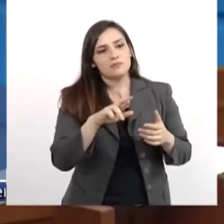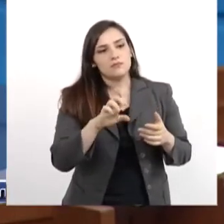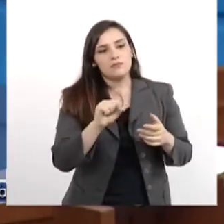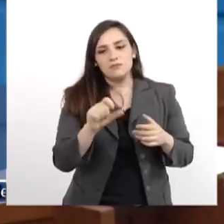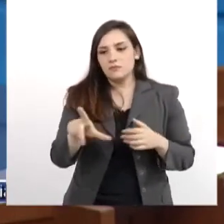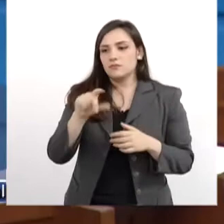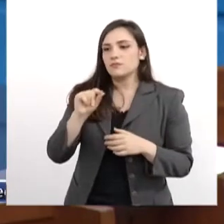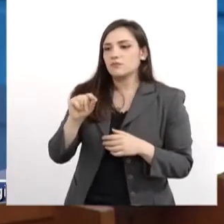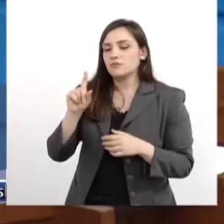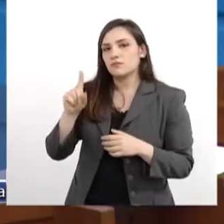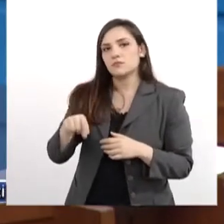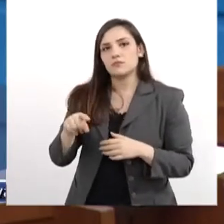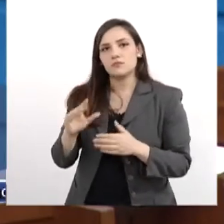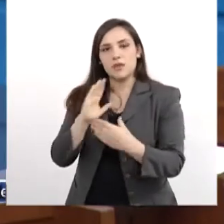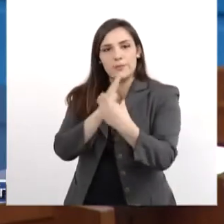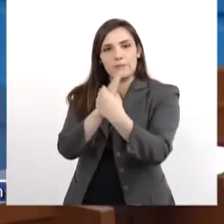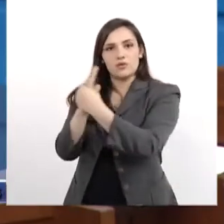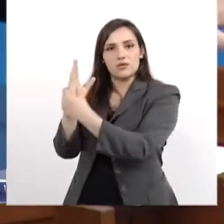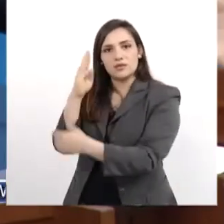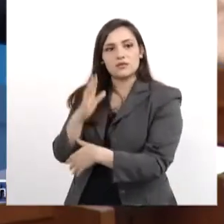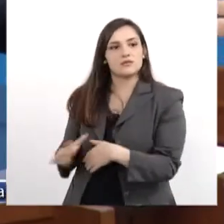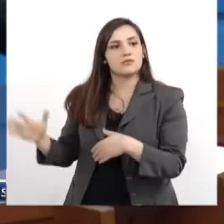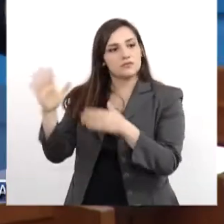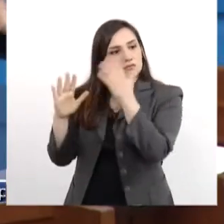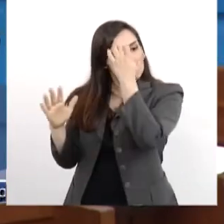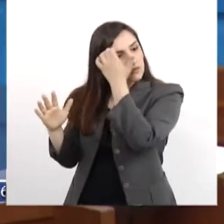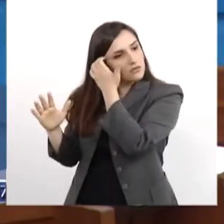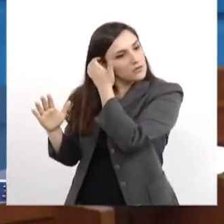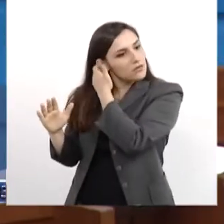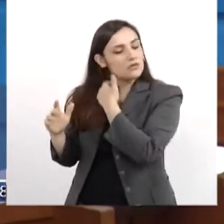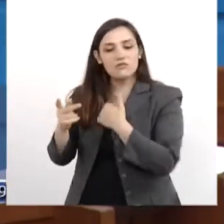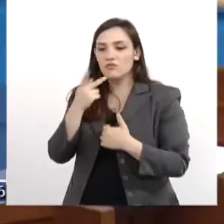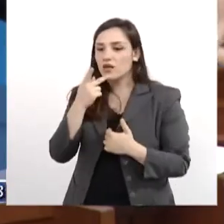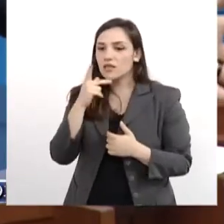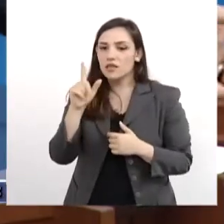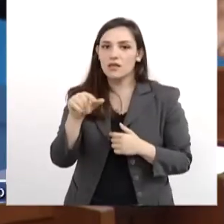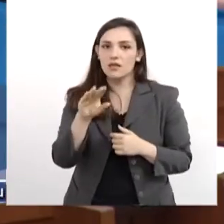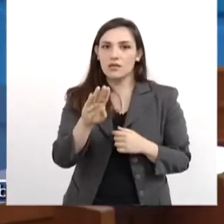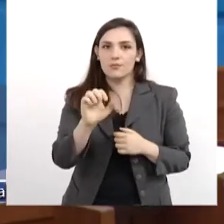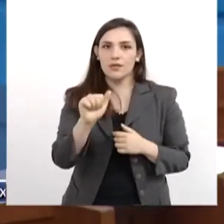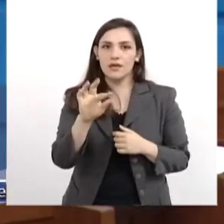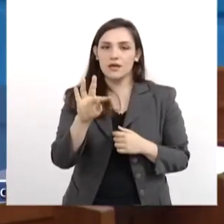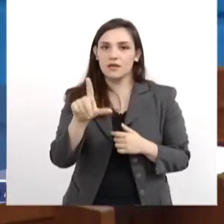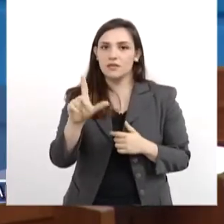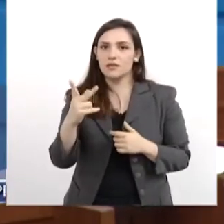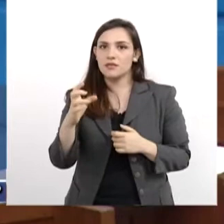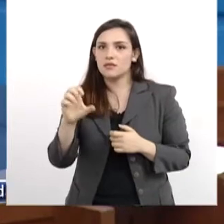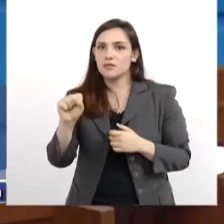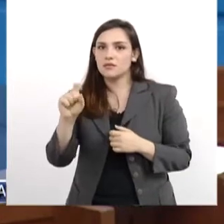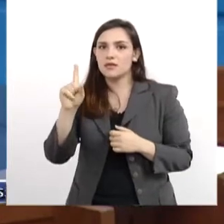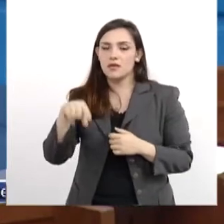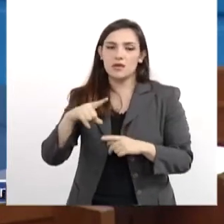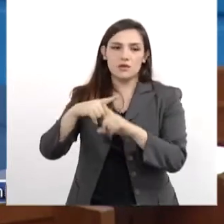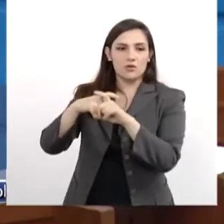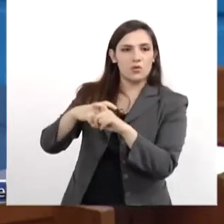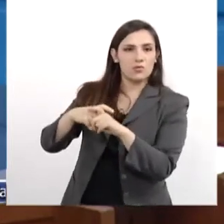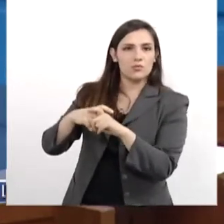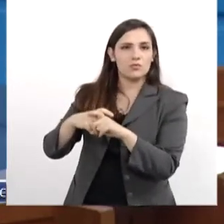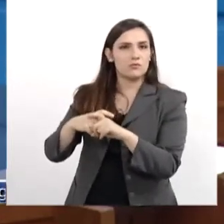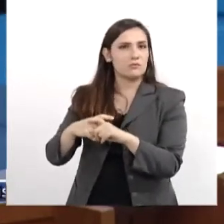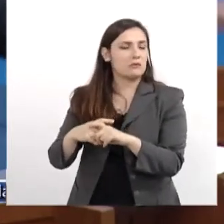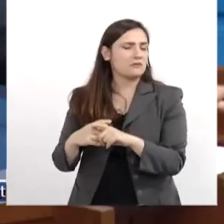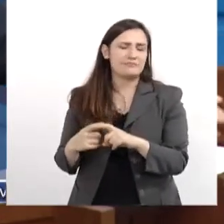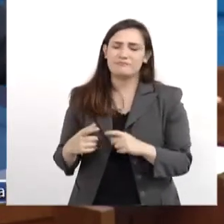Nacional, a Funarte, que fala que os Beatles, eles são comunistas, que não sei quem, é um